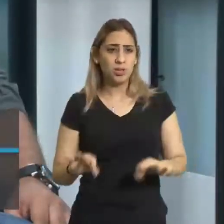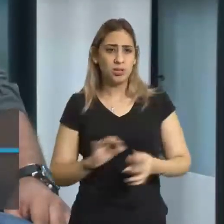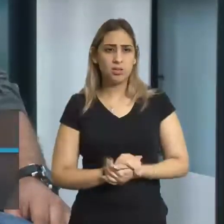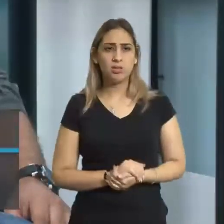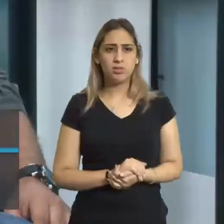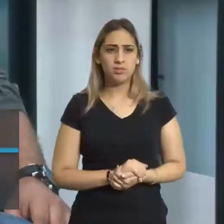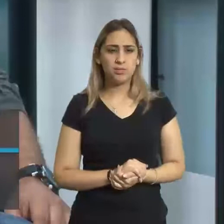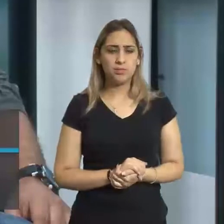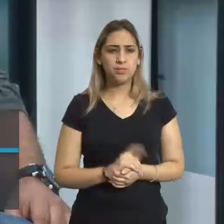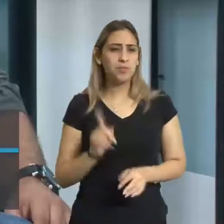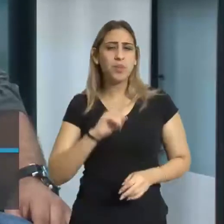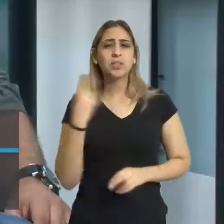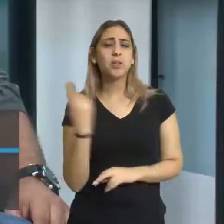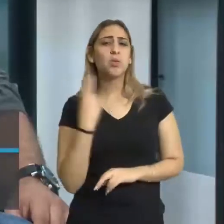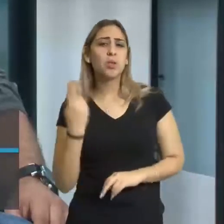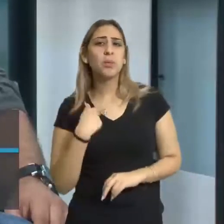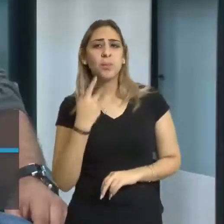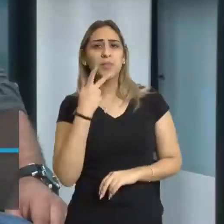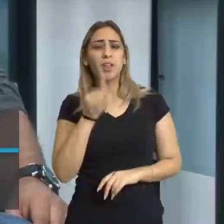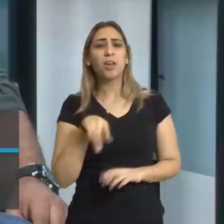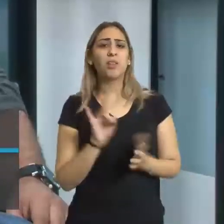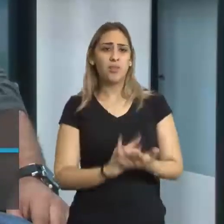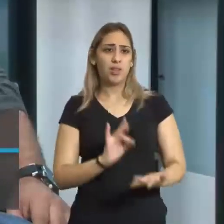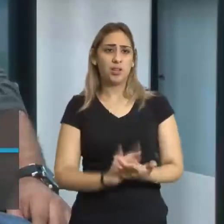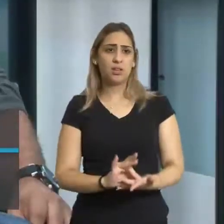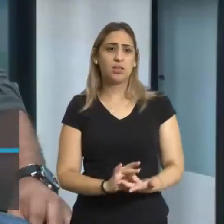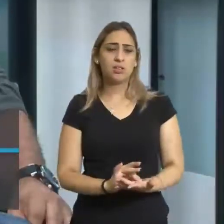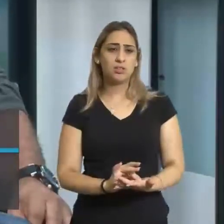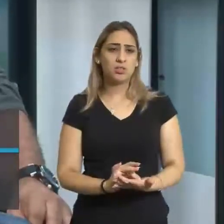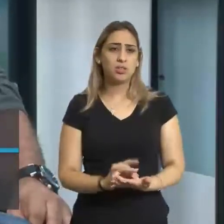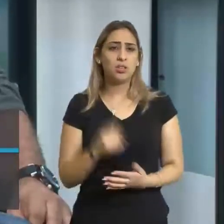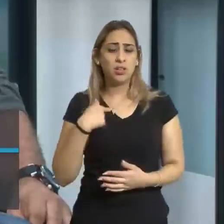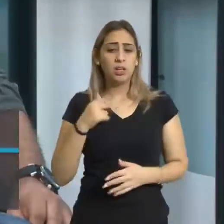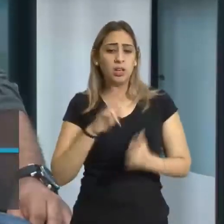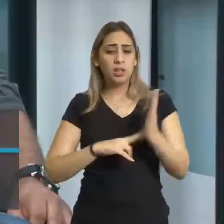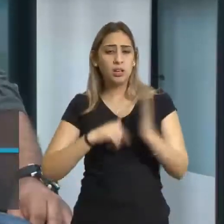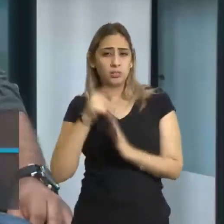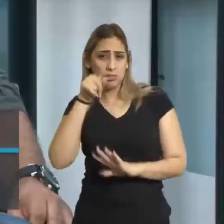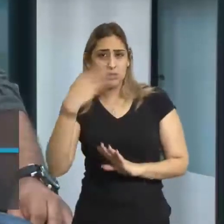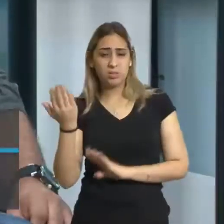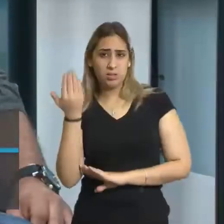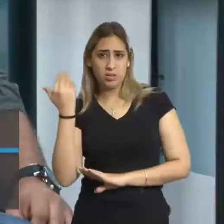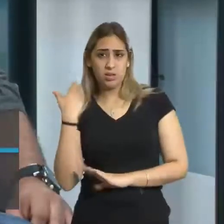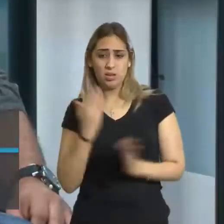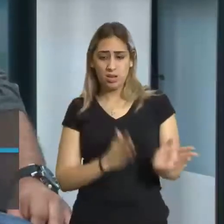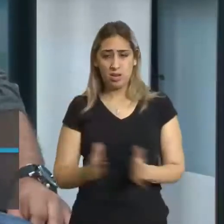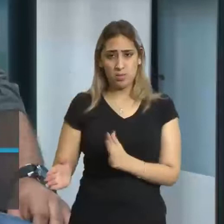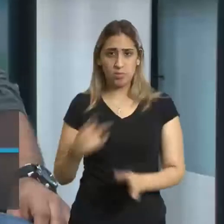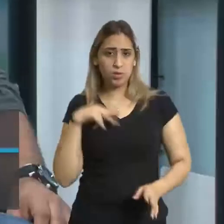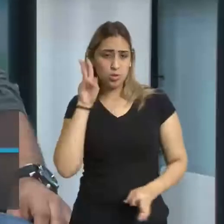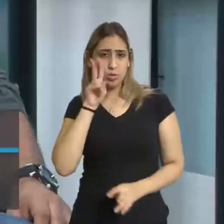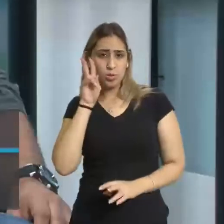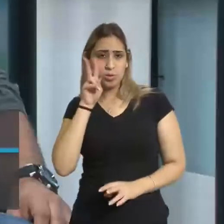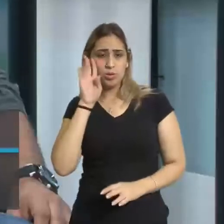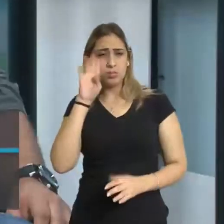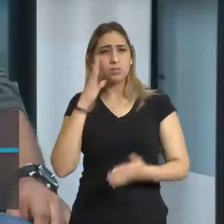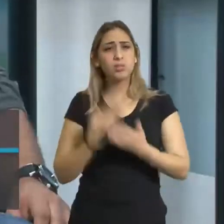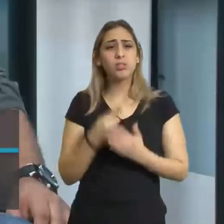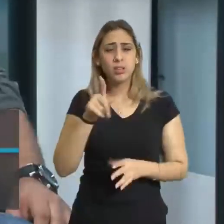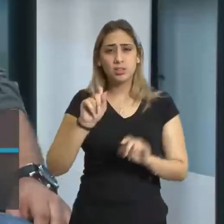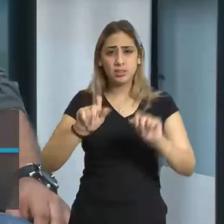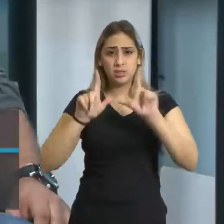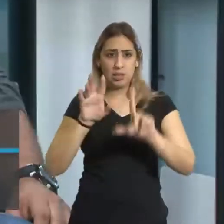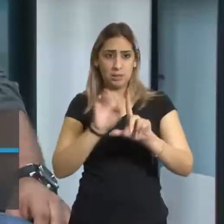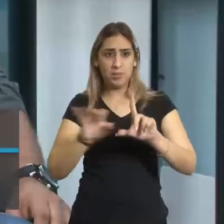provavelmente mas não dá para falar que é um fato né na arte aí dessa época aí pré-histórica e tudo mais acredita-se que essas